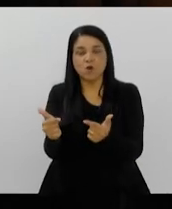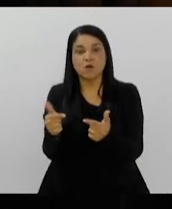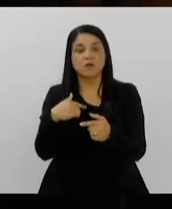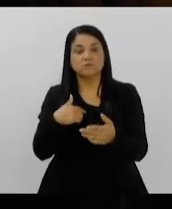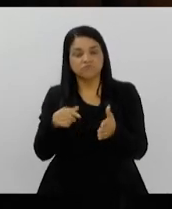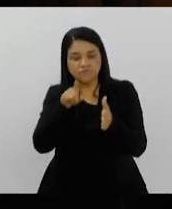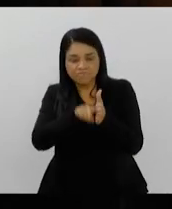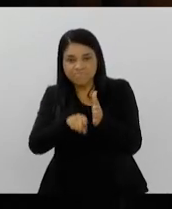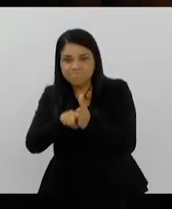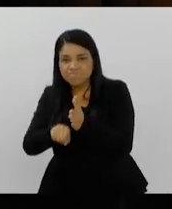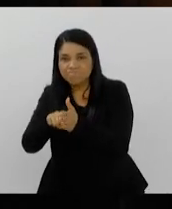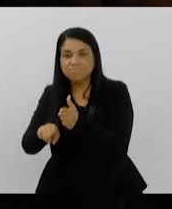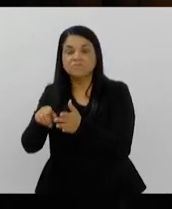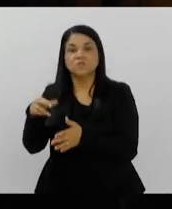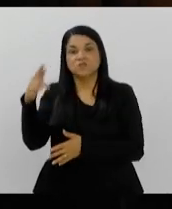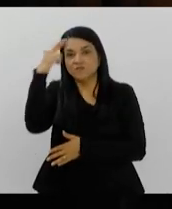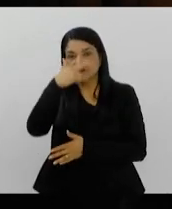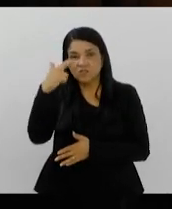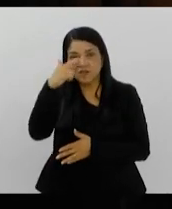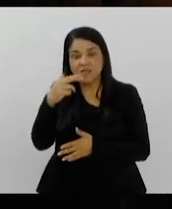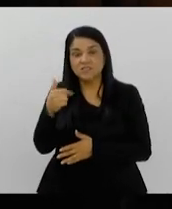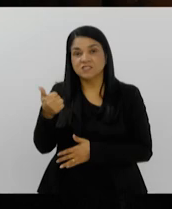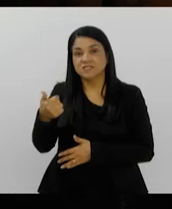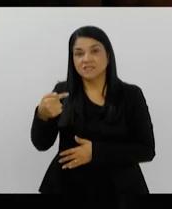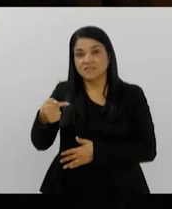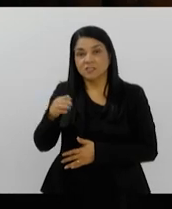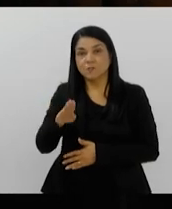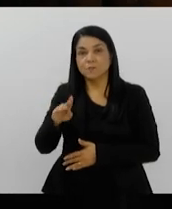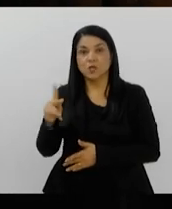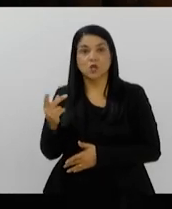fiscais, são 17 bilhões de reais. A gente olha